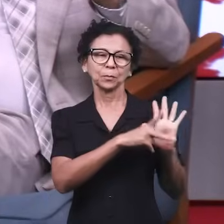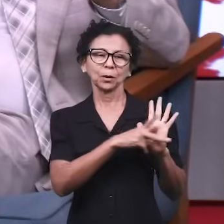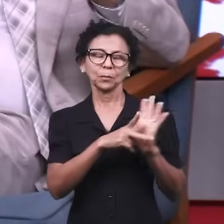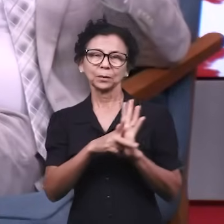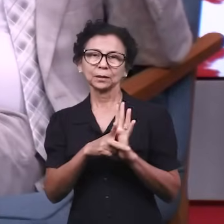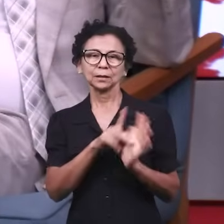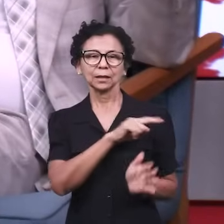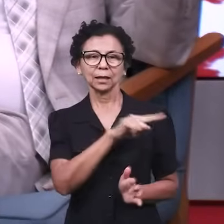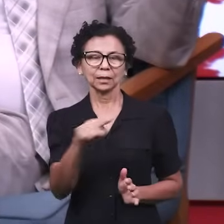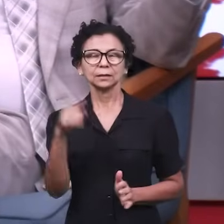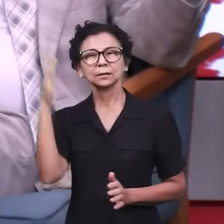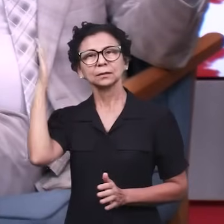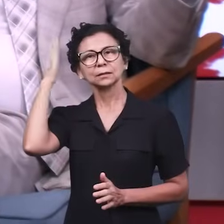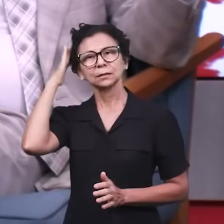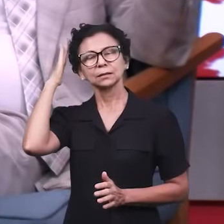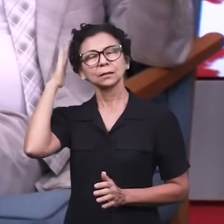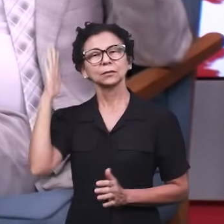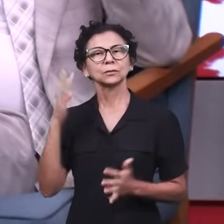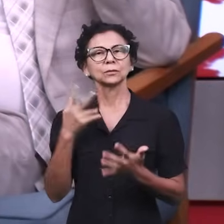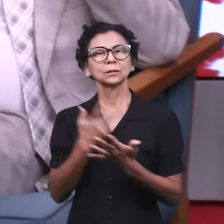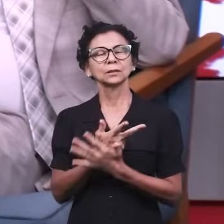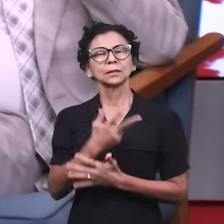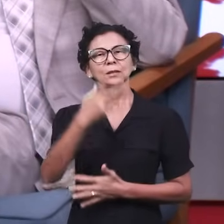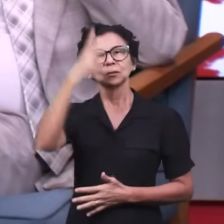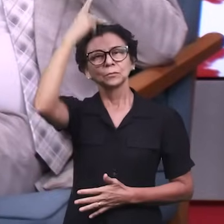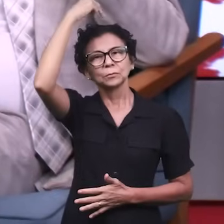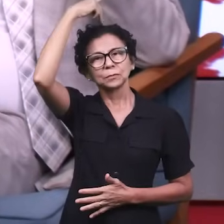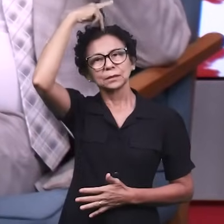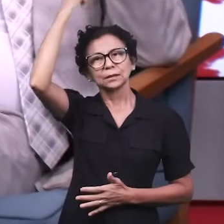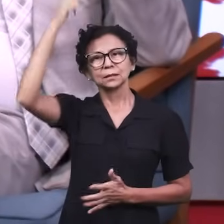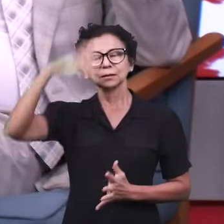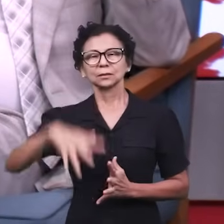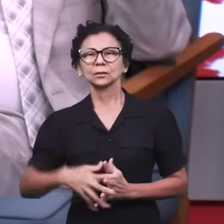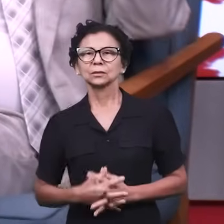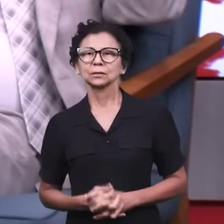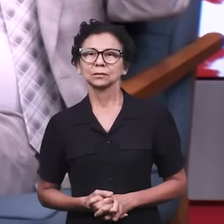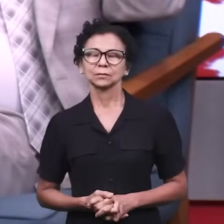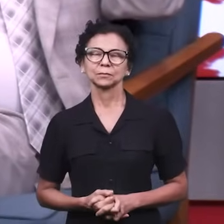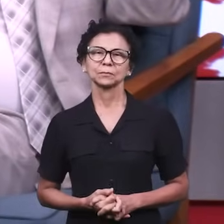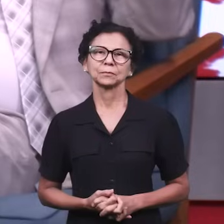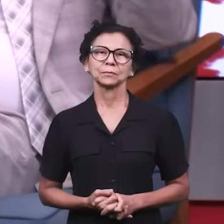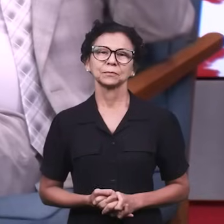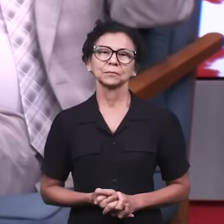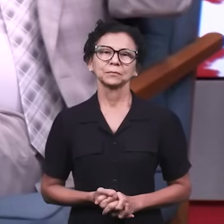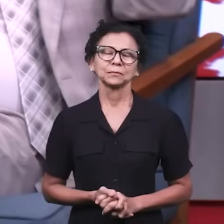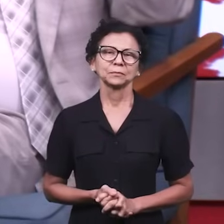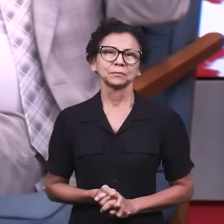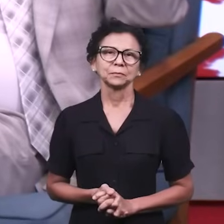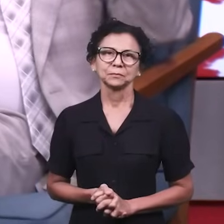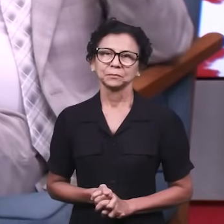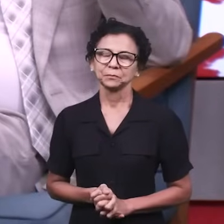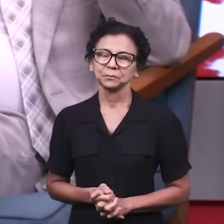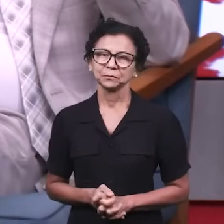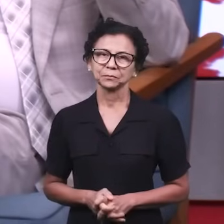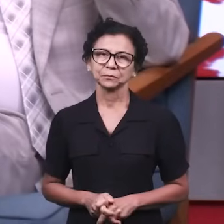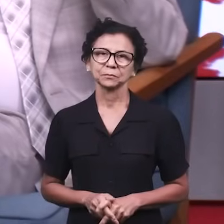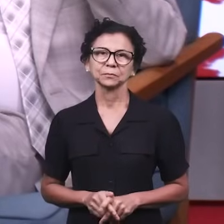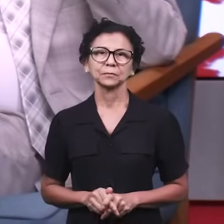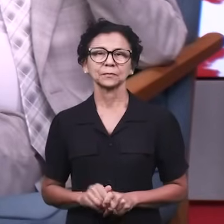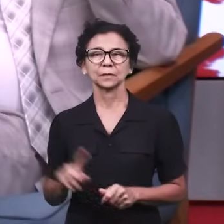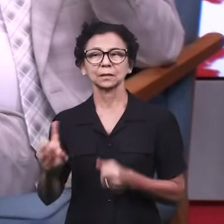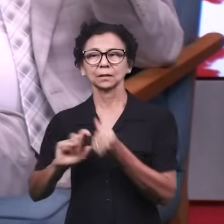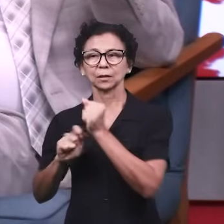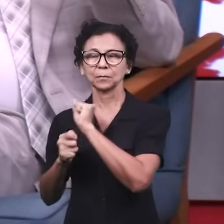aí. E é isso que acontece no Pentecostes. Não é língua dos outros, é língua conhecida. Não é isso,